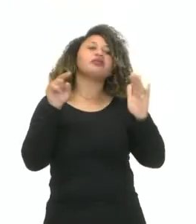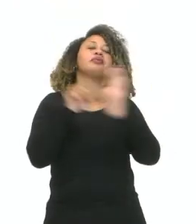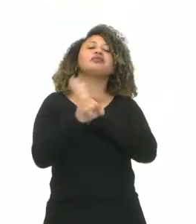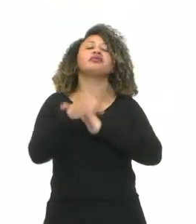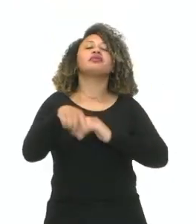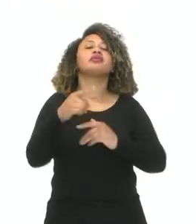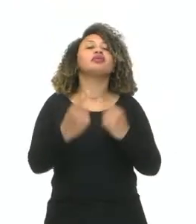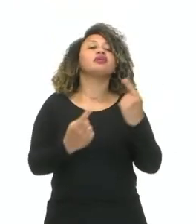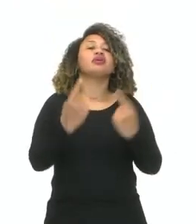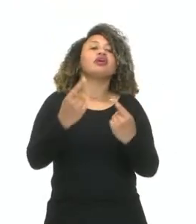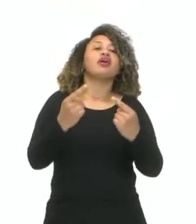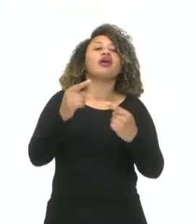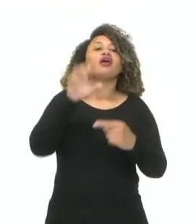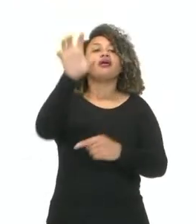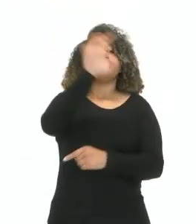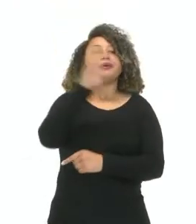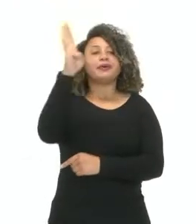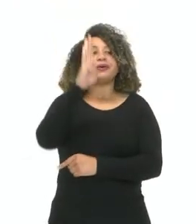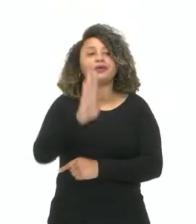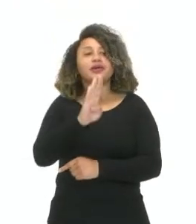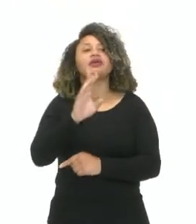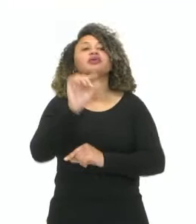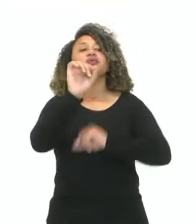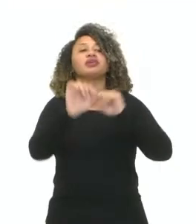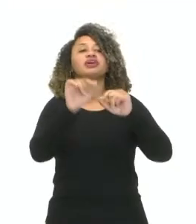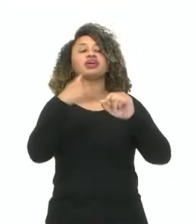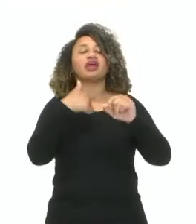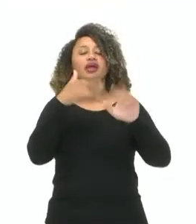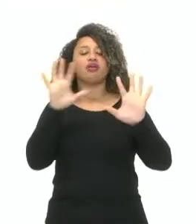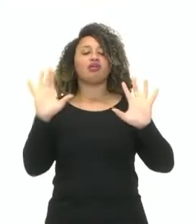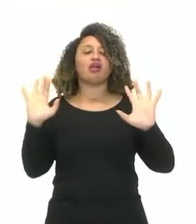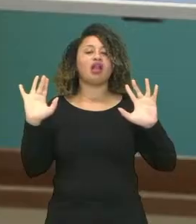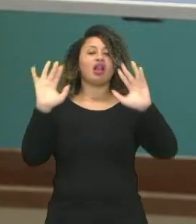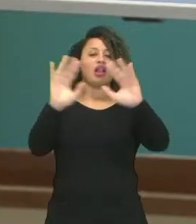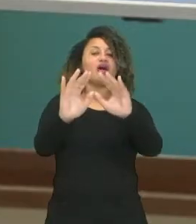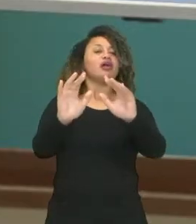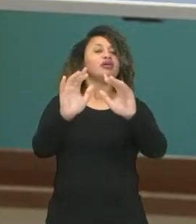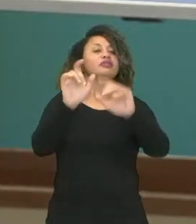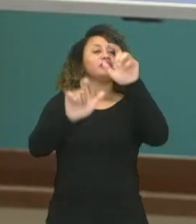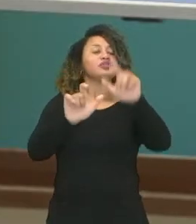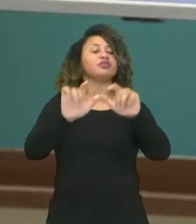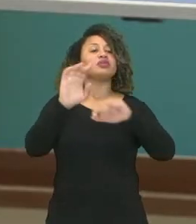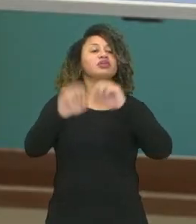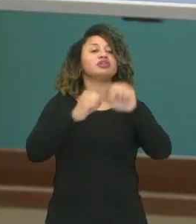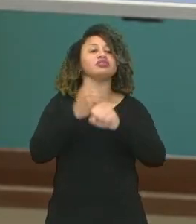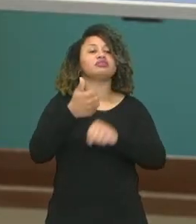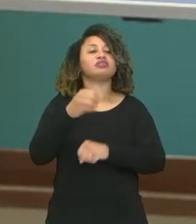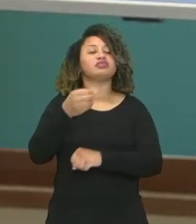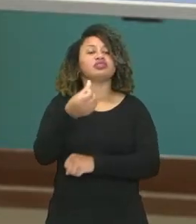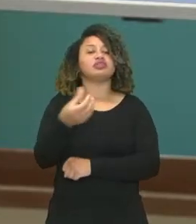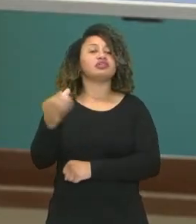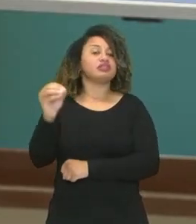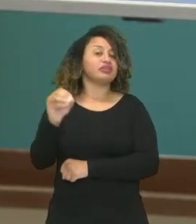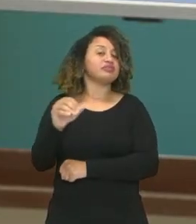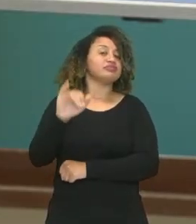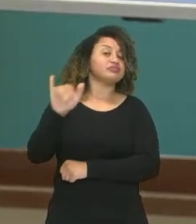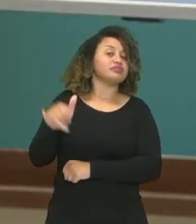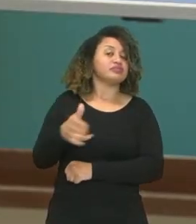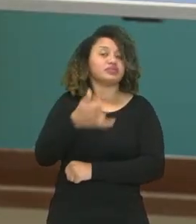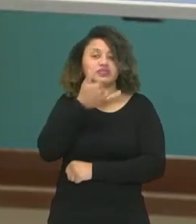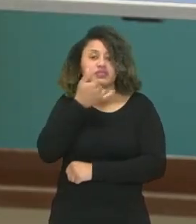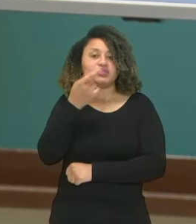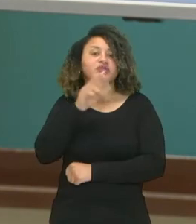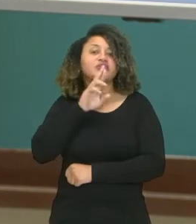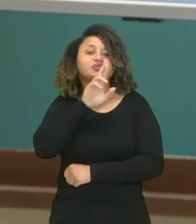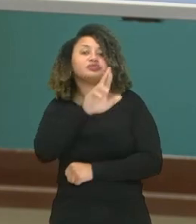pergunto, qual região do Brasil passou a atrair pessoas a partir dos anos 1960? Justifique